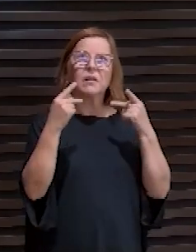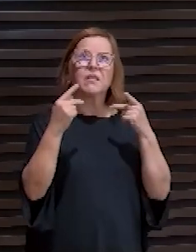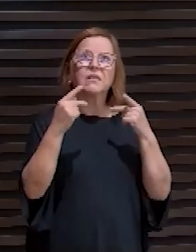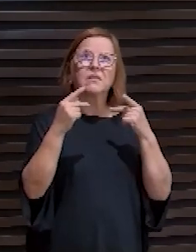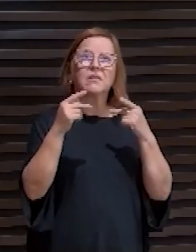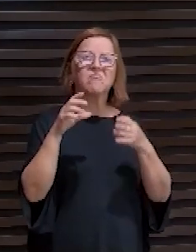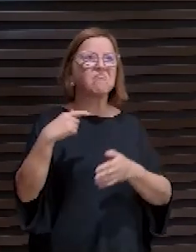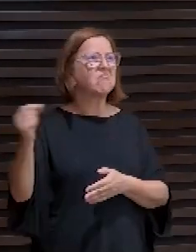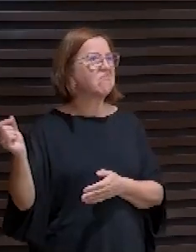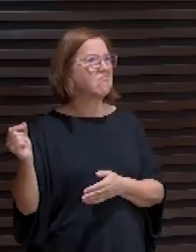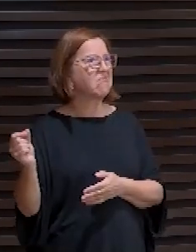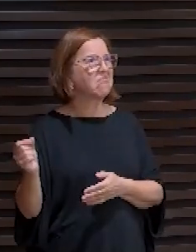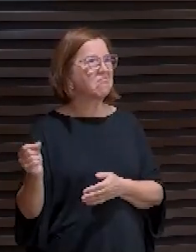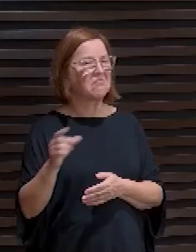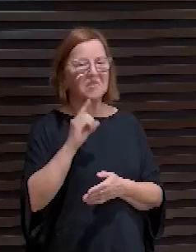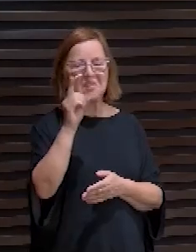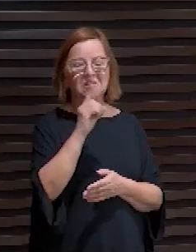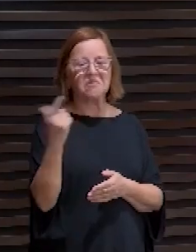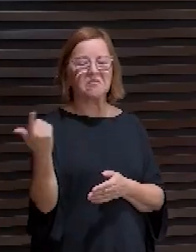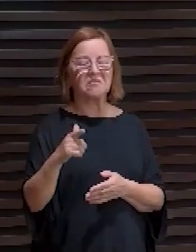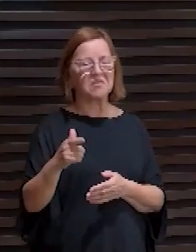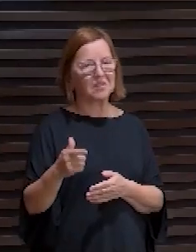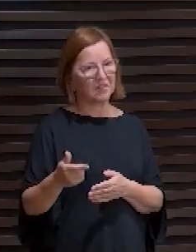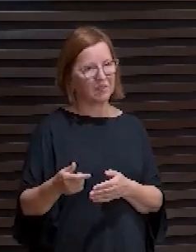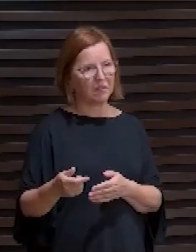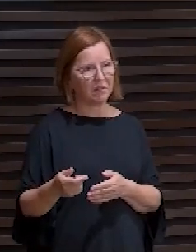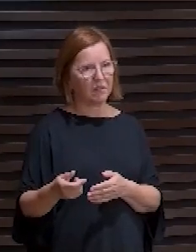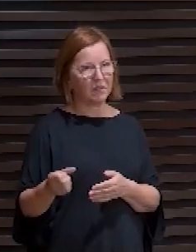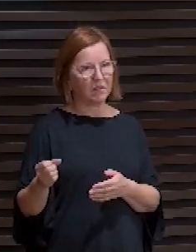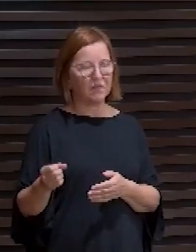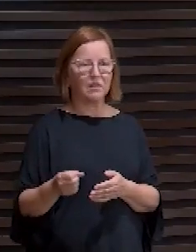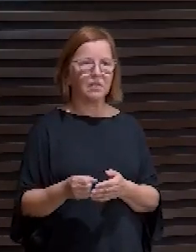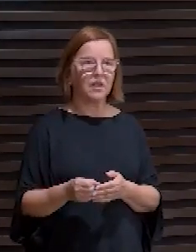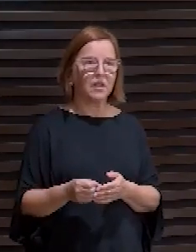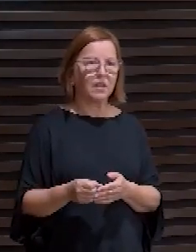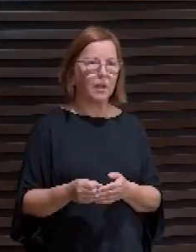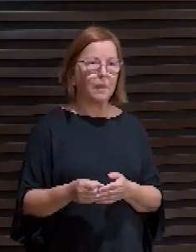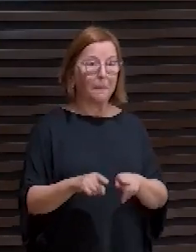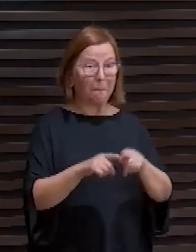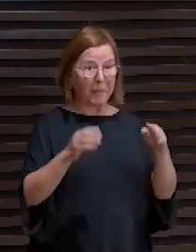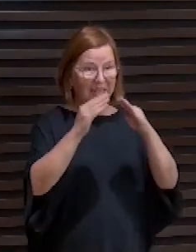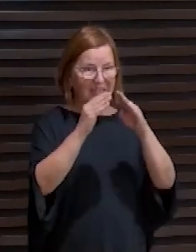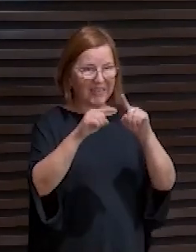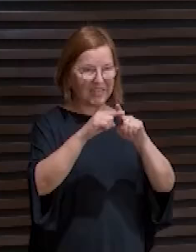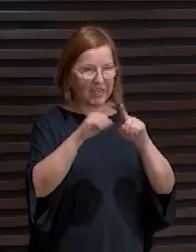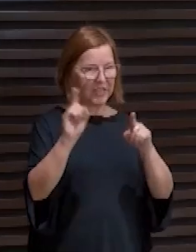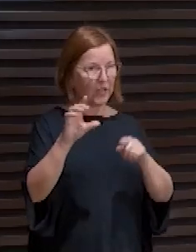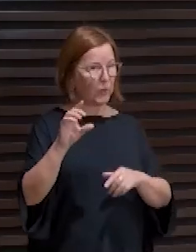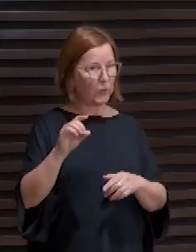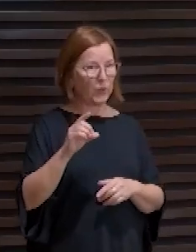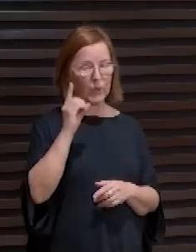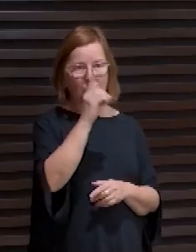estarmos novamente juntos. A igreja, ela não acontece somente aos domingos. Nós